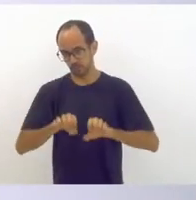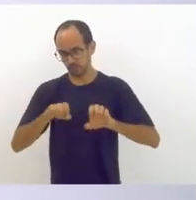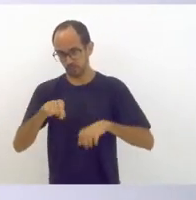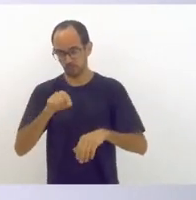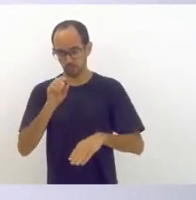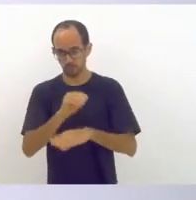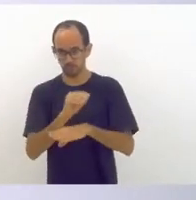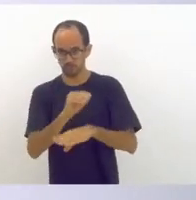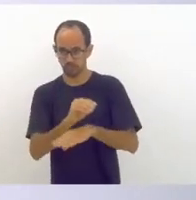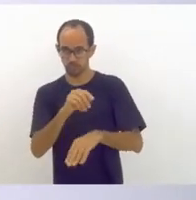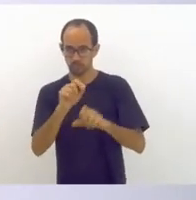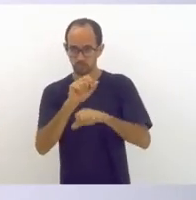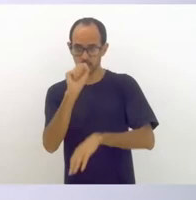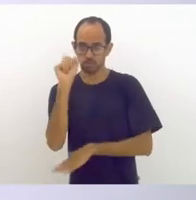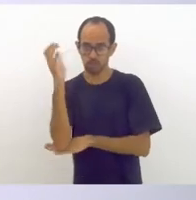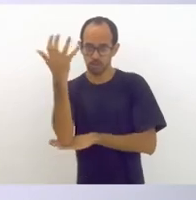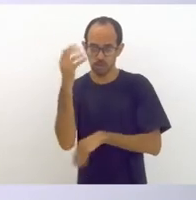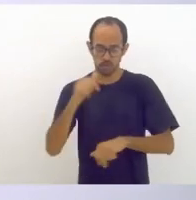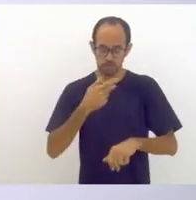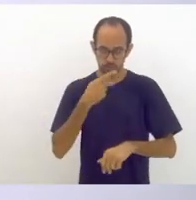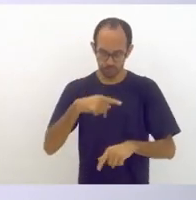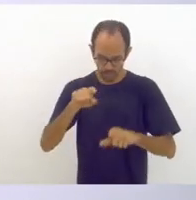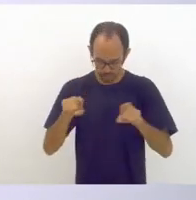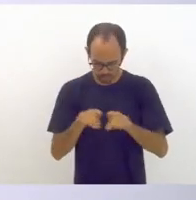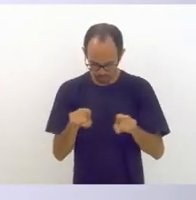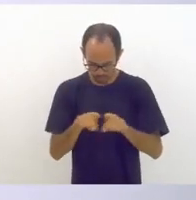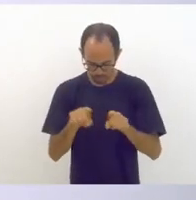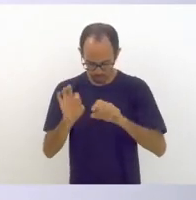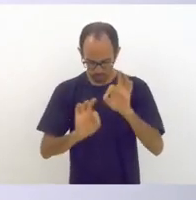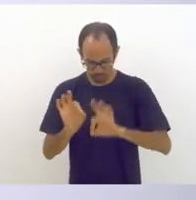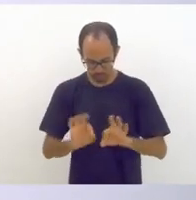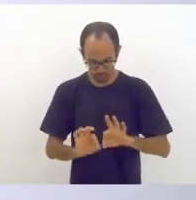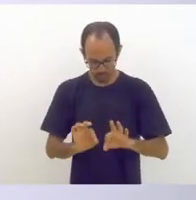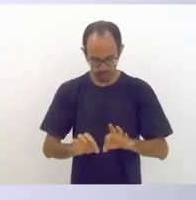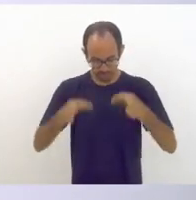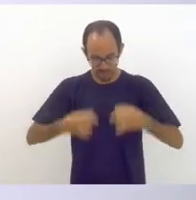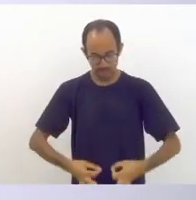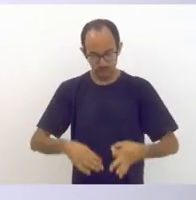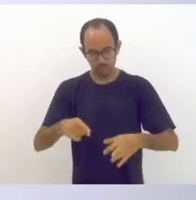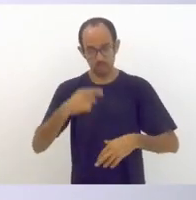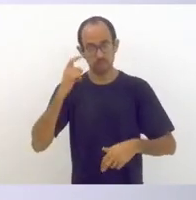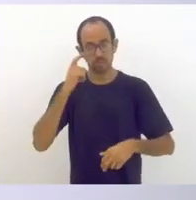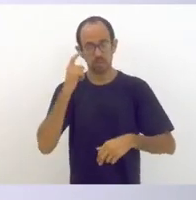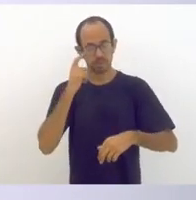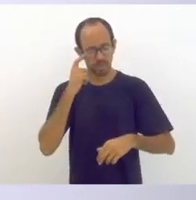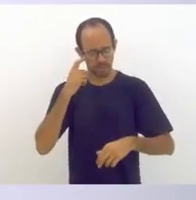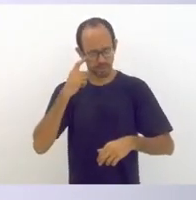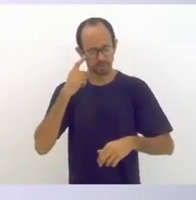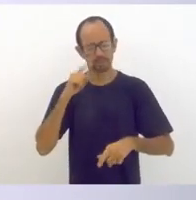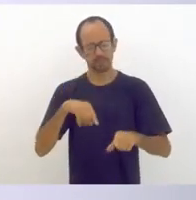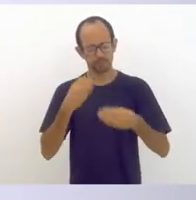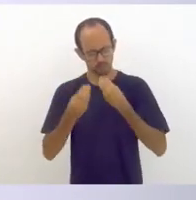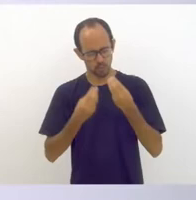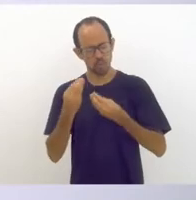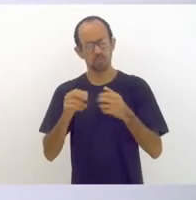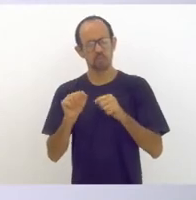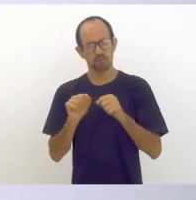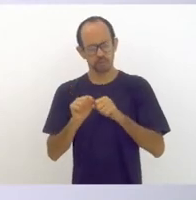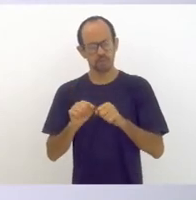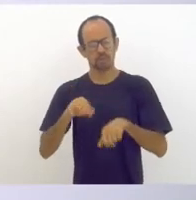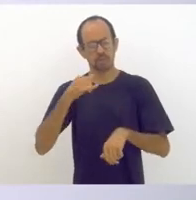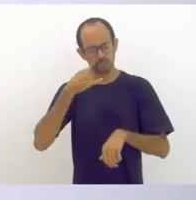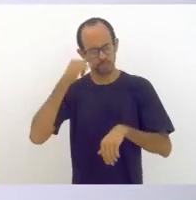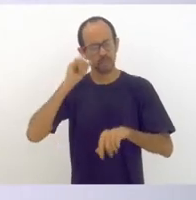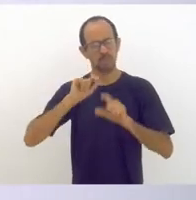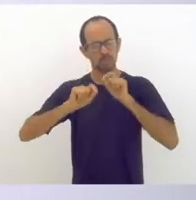exatamente quais são os projetos concretos que existem para a região, para que se pensem alternativas concretas e não a gente tenha, na prática,